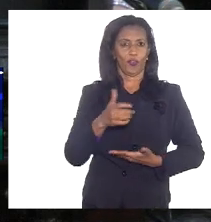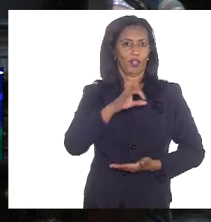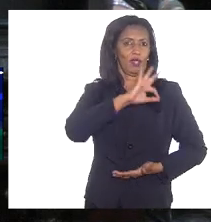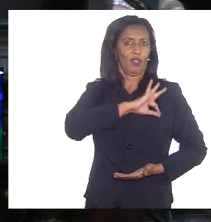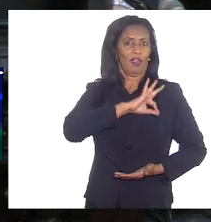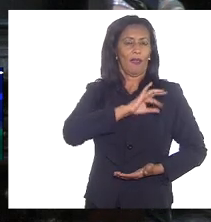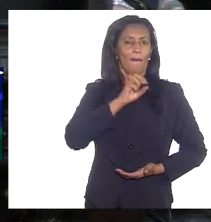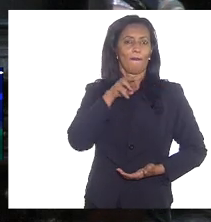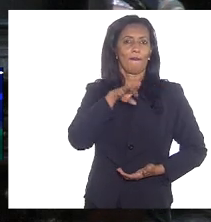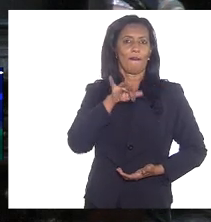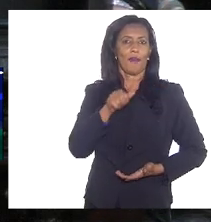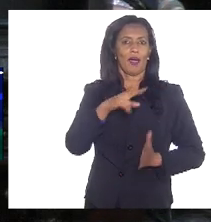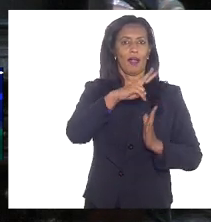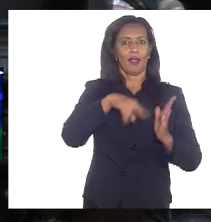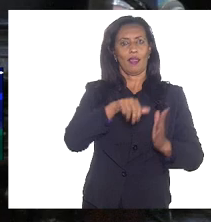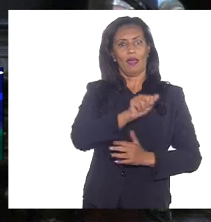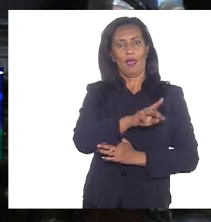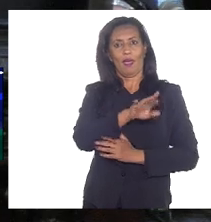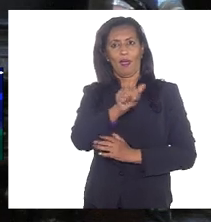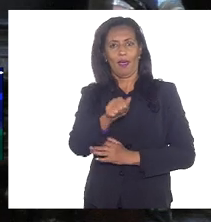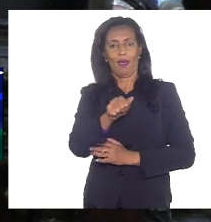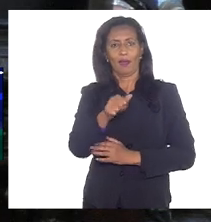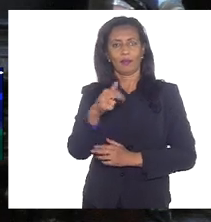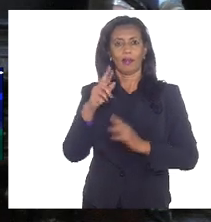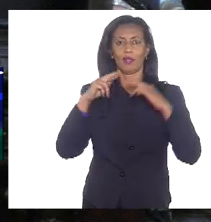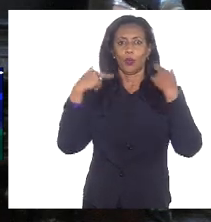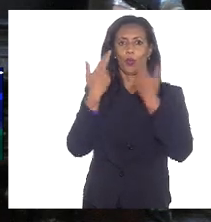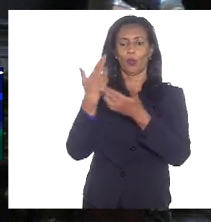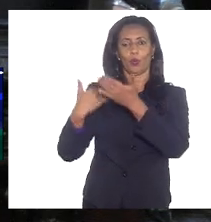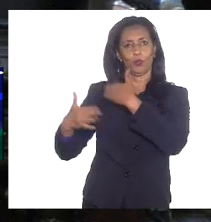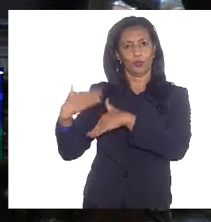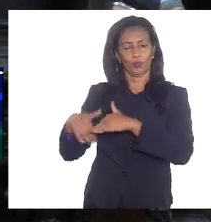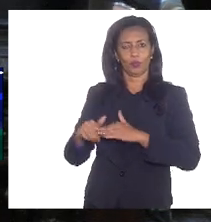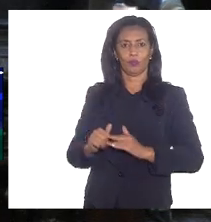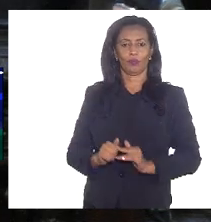Marta Rocha a fazer a leitura da ata da sessão anterior.